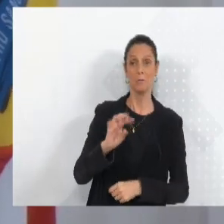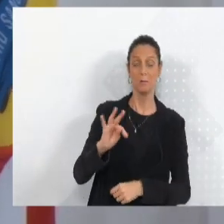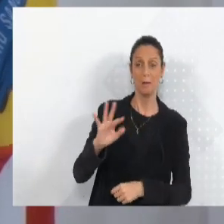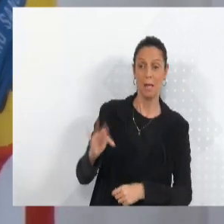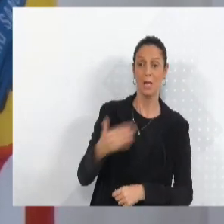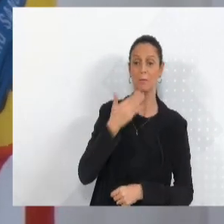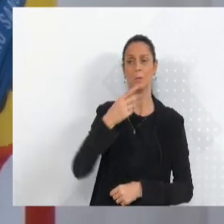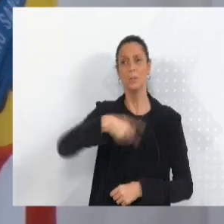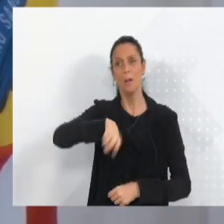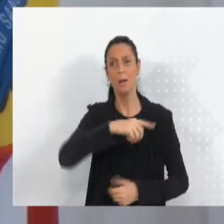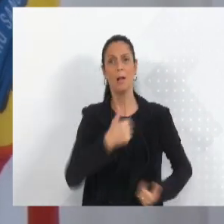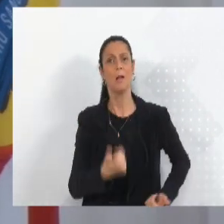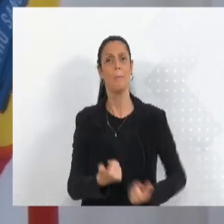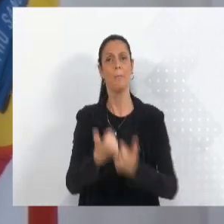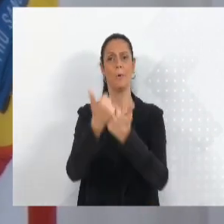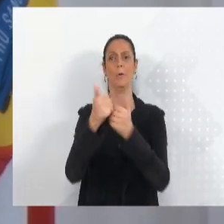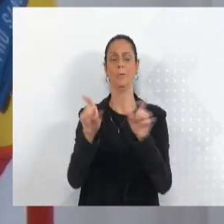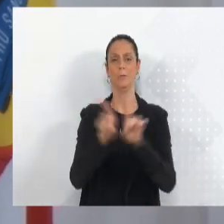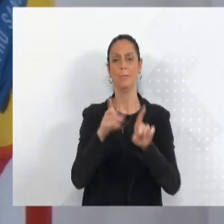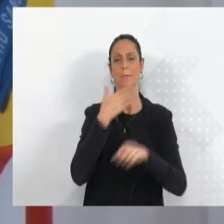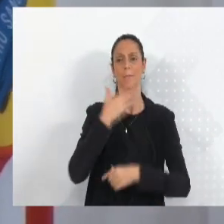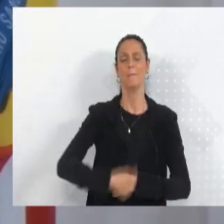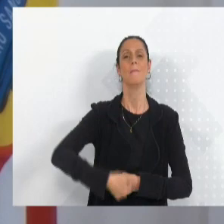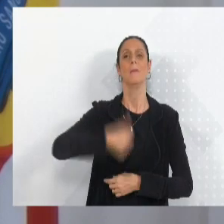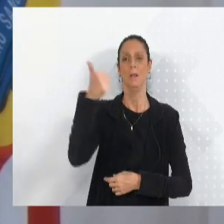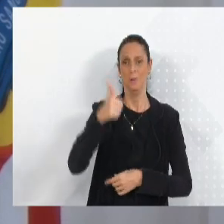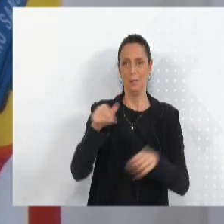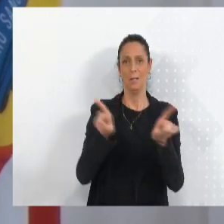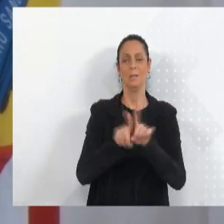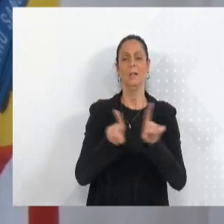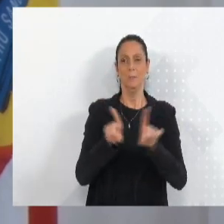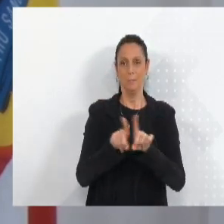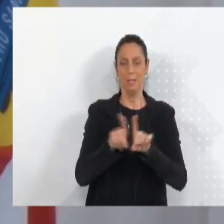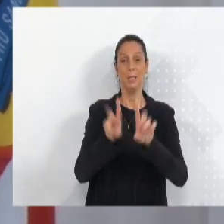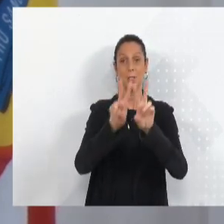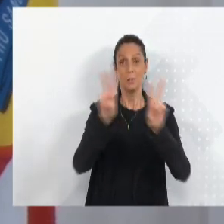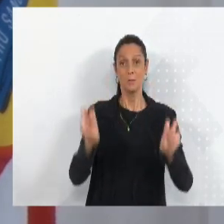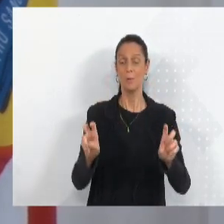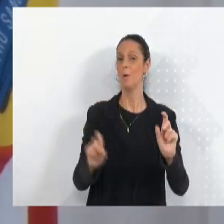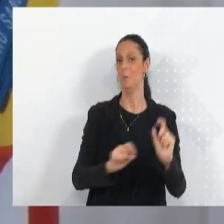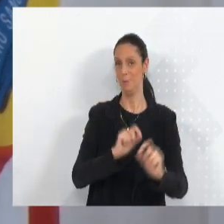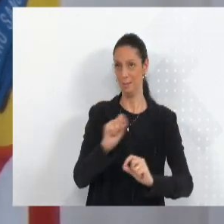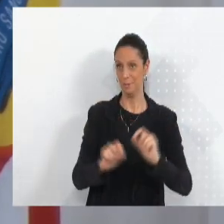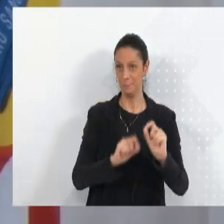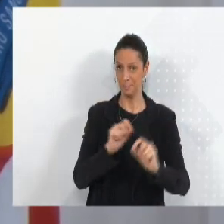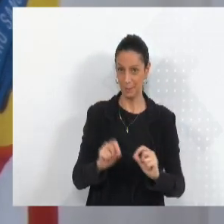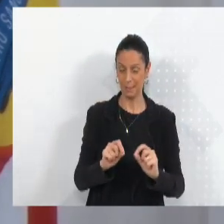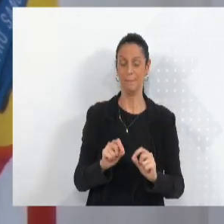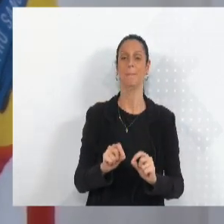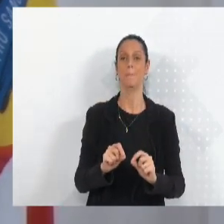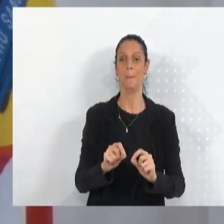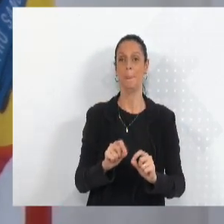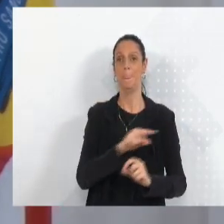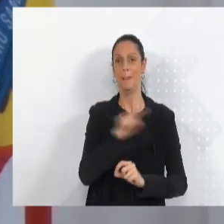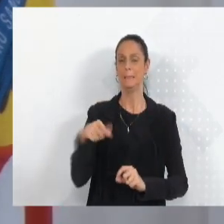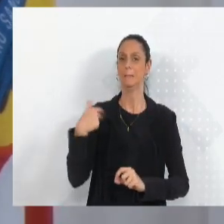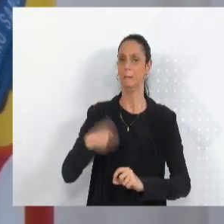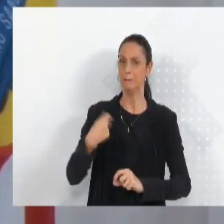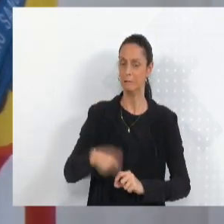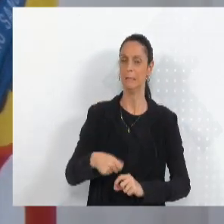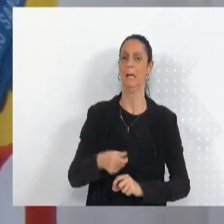apoio, pedindo a condição de melhorar e melhorar no sentido figurado da palavra, de forçar mais